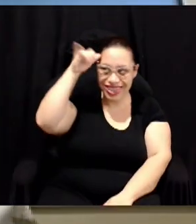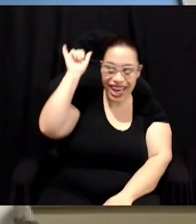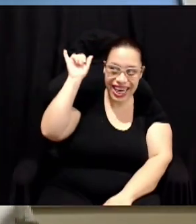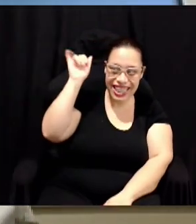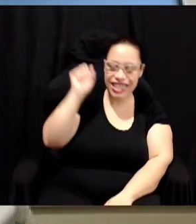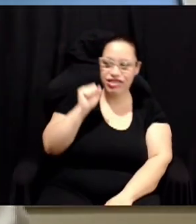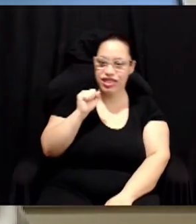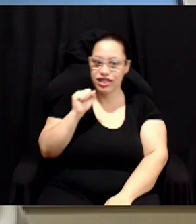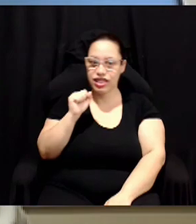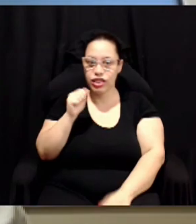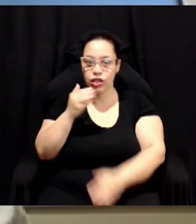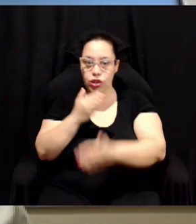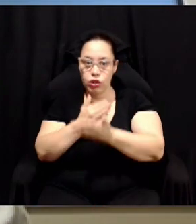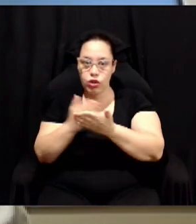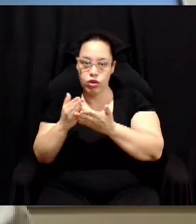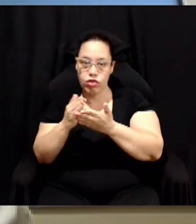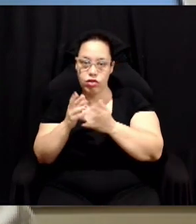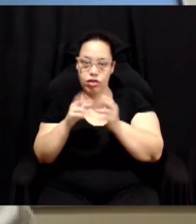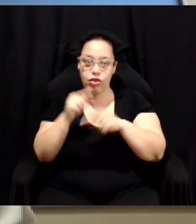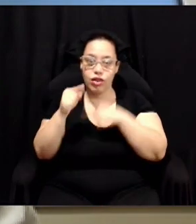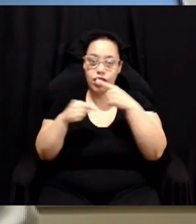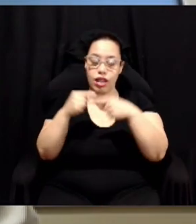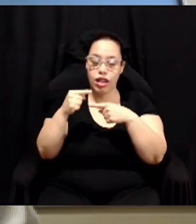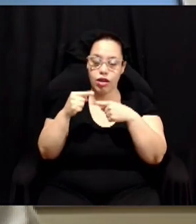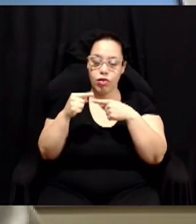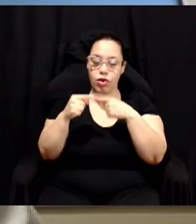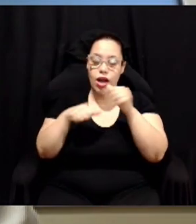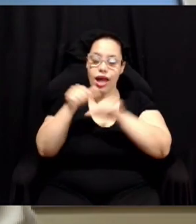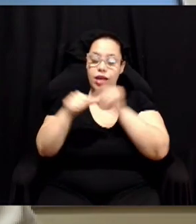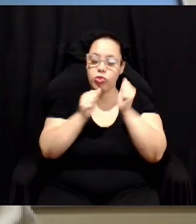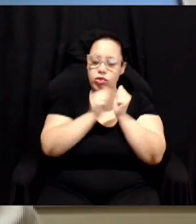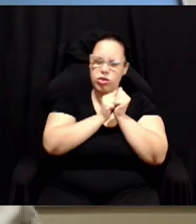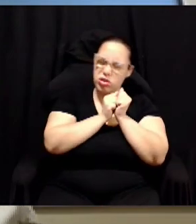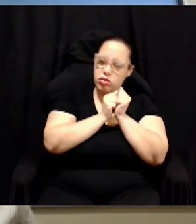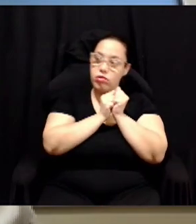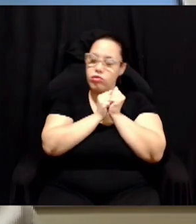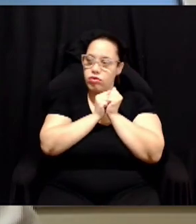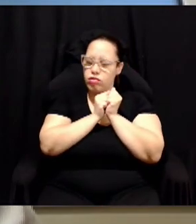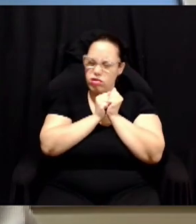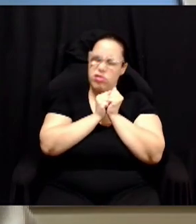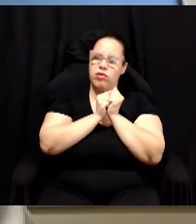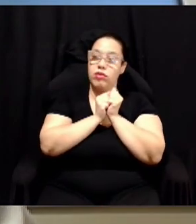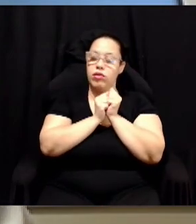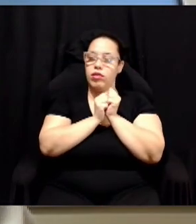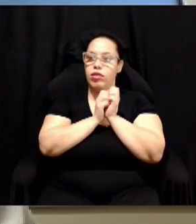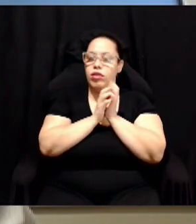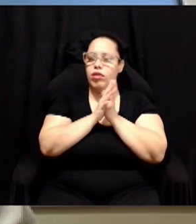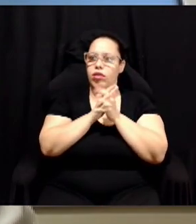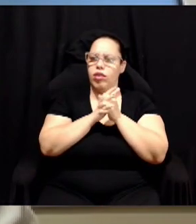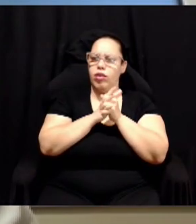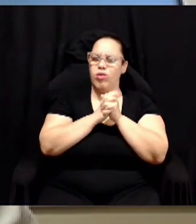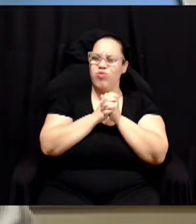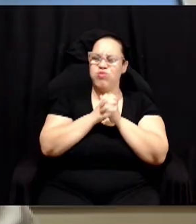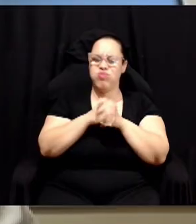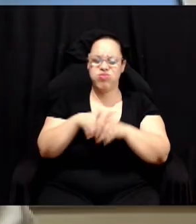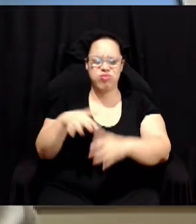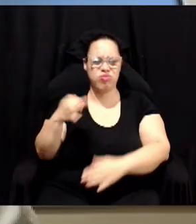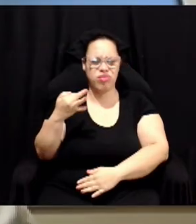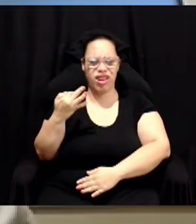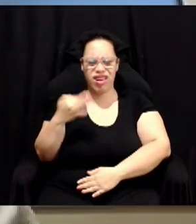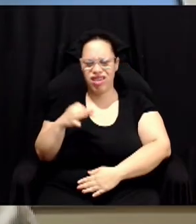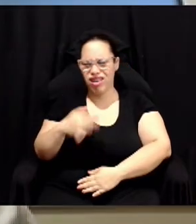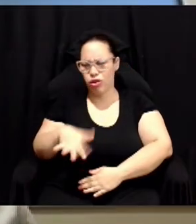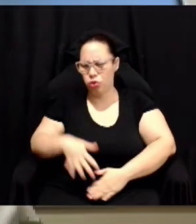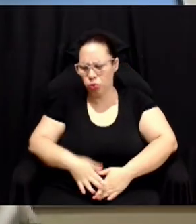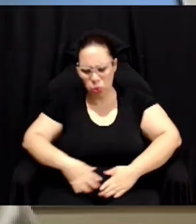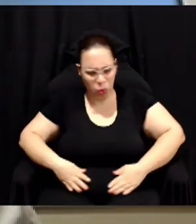ter alteração de sono, que começa a afetar o hábito do intestino, que